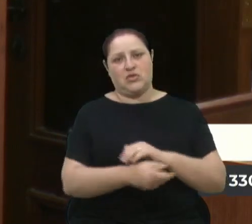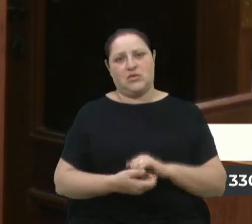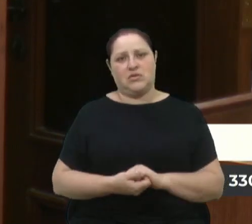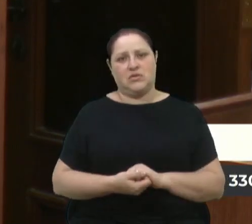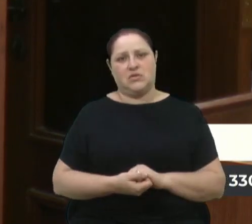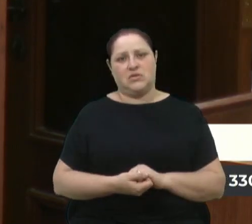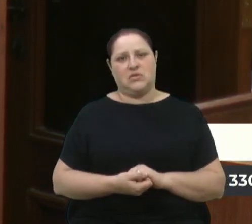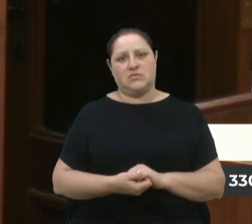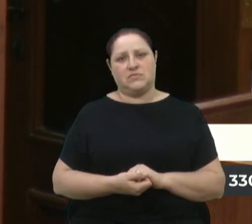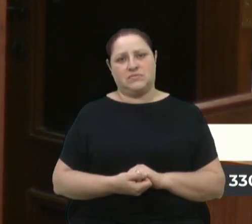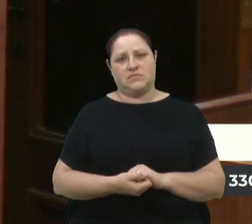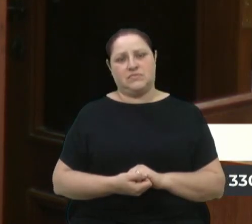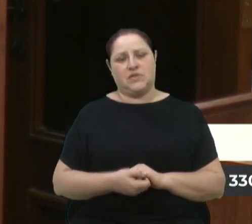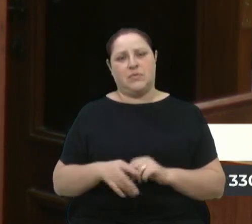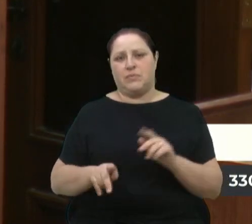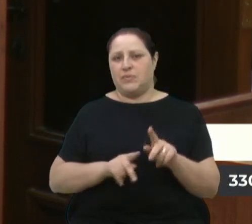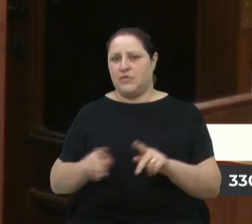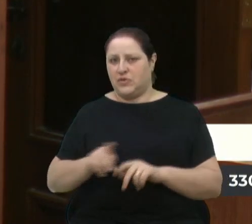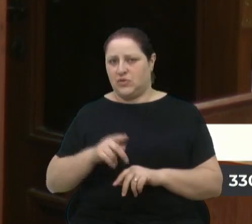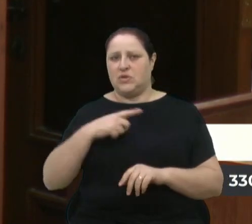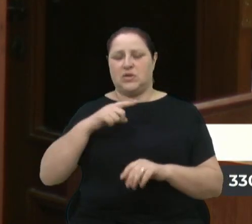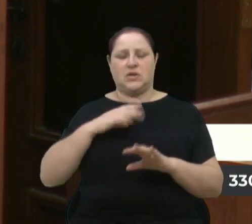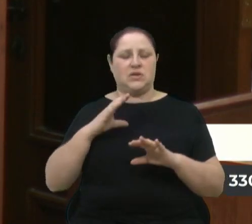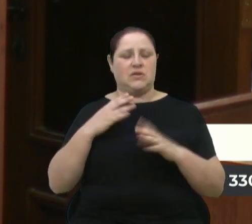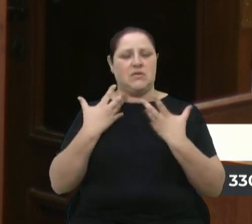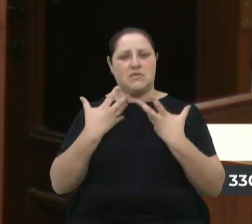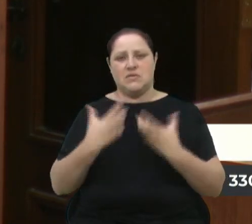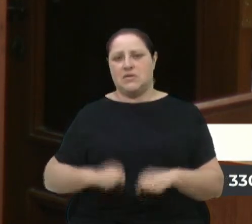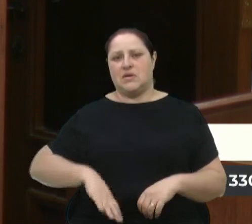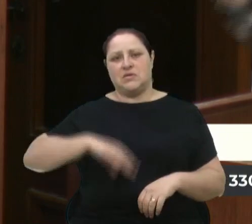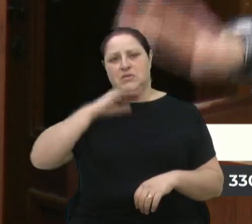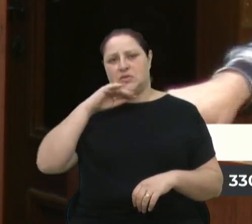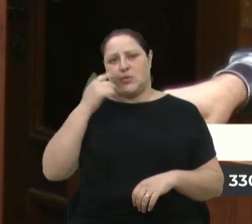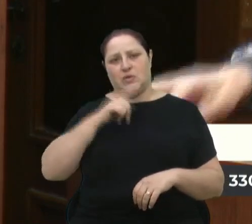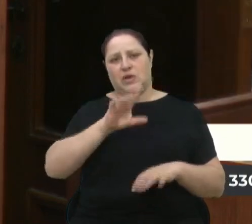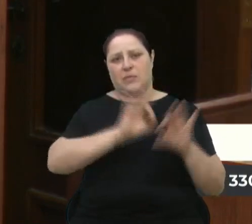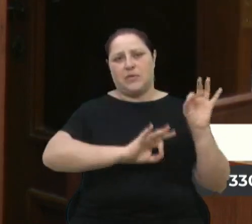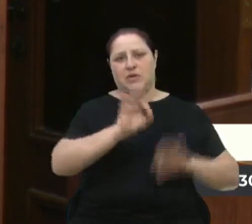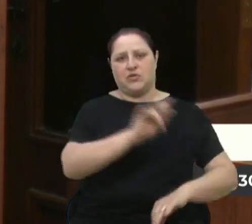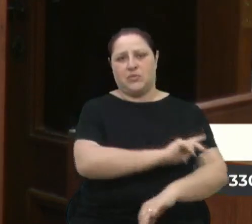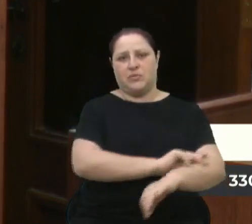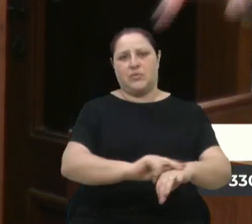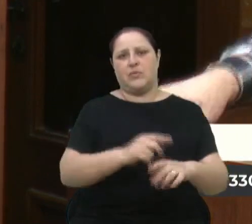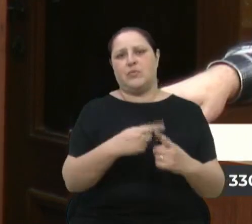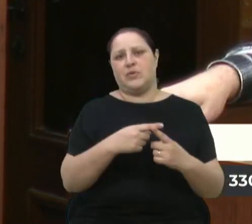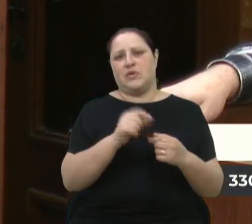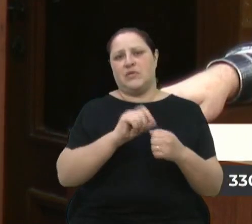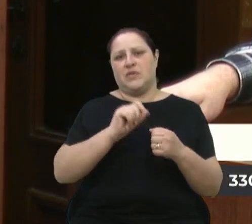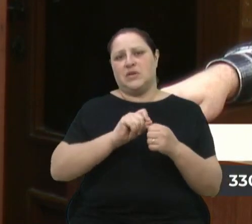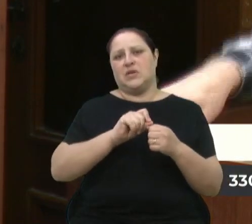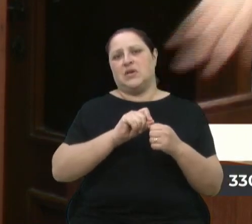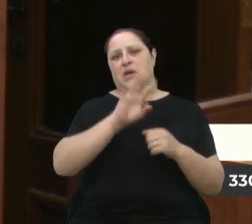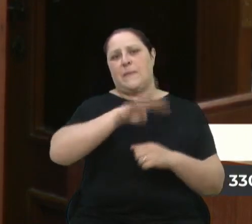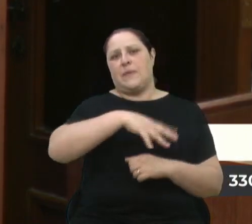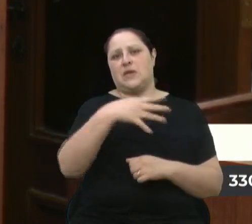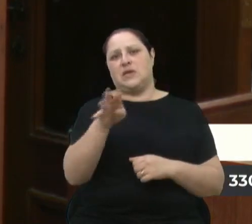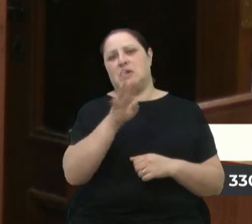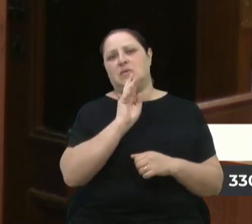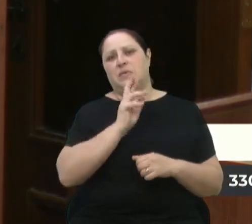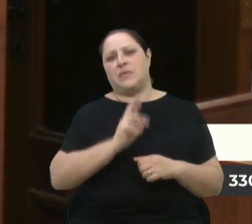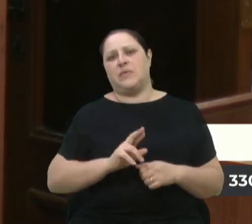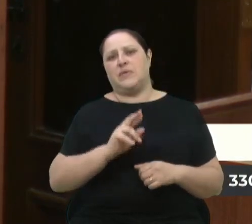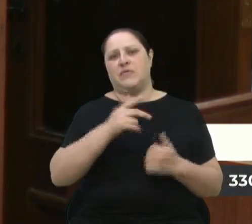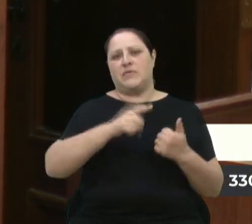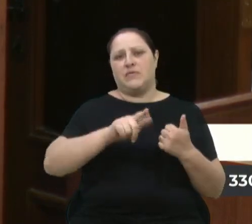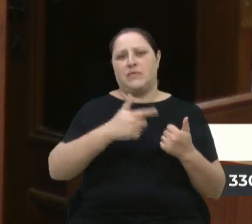os professores estão assoberbados, não conseguem planejar pedagogicamente porque estão riscando planilha, repetindo